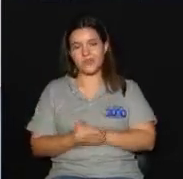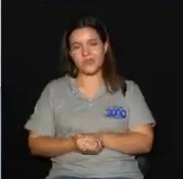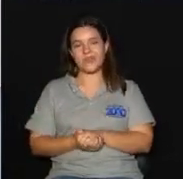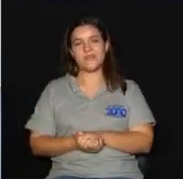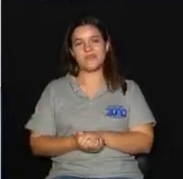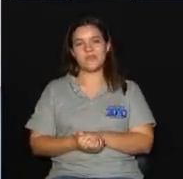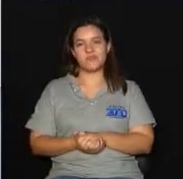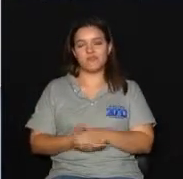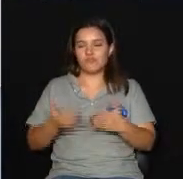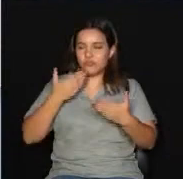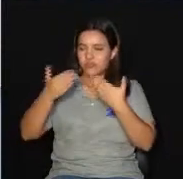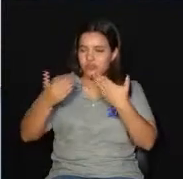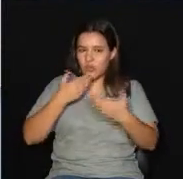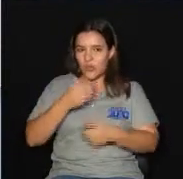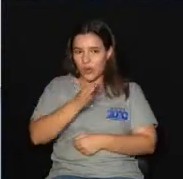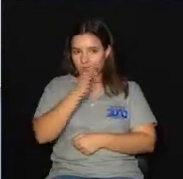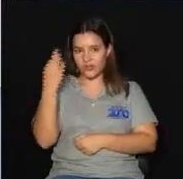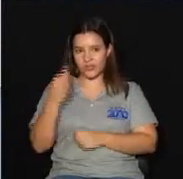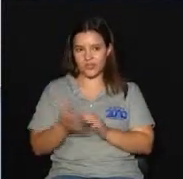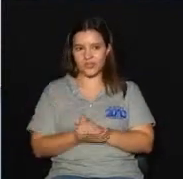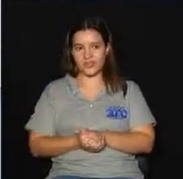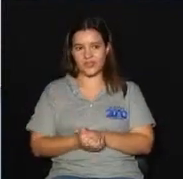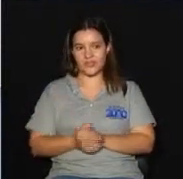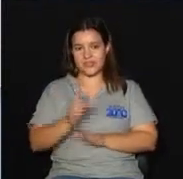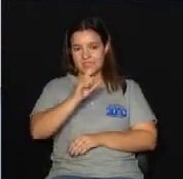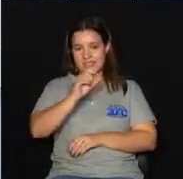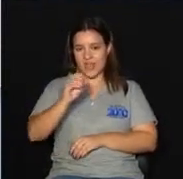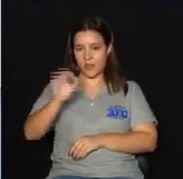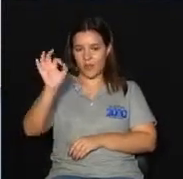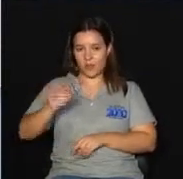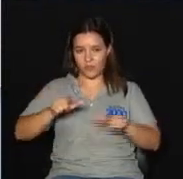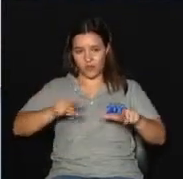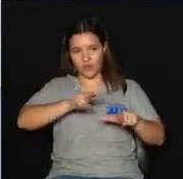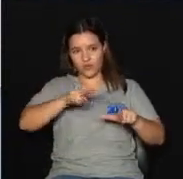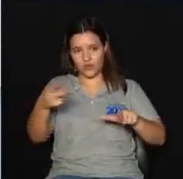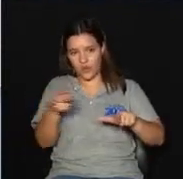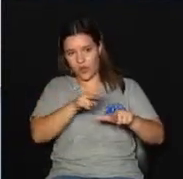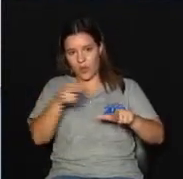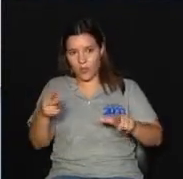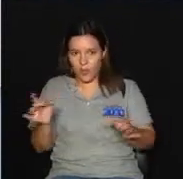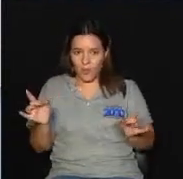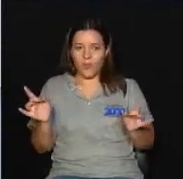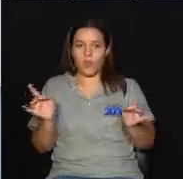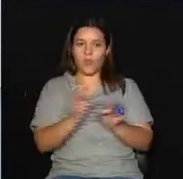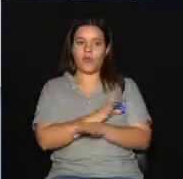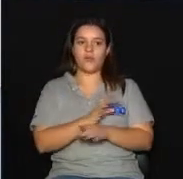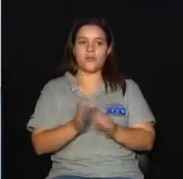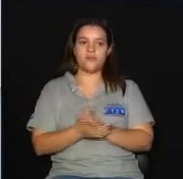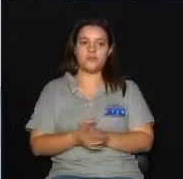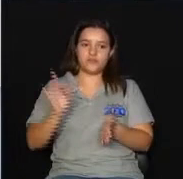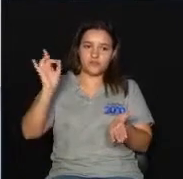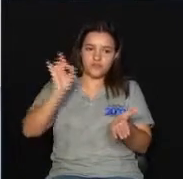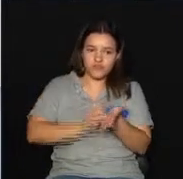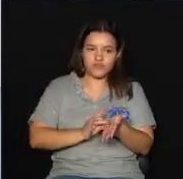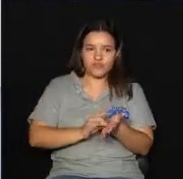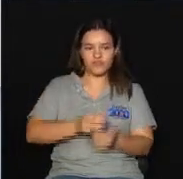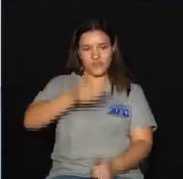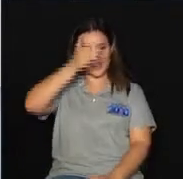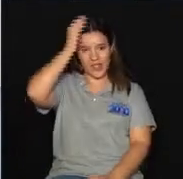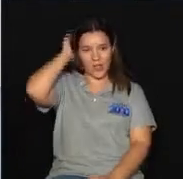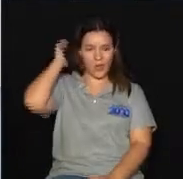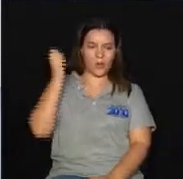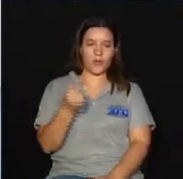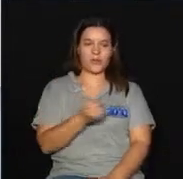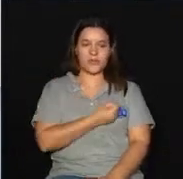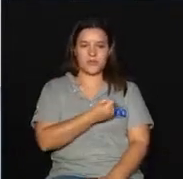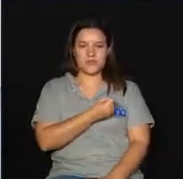toda essa cobertura. Olha só, 100% das urnas apuradas aqui na cidade de Campinas, Dário Saad, então,